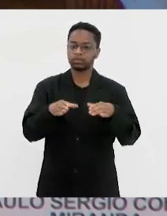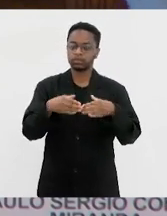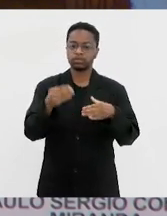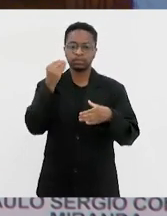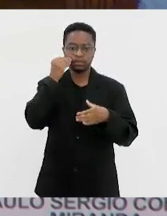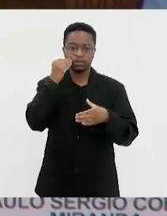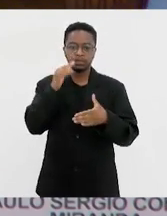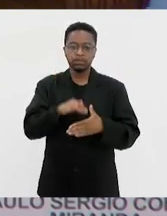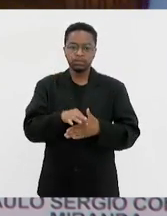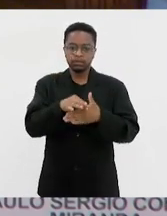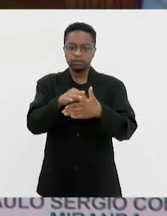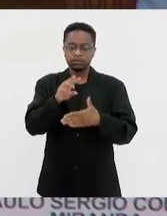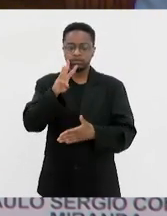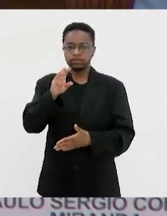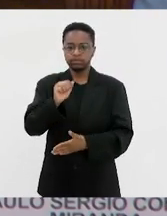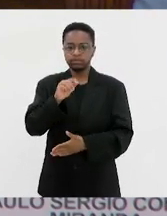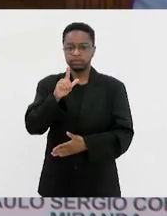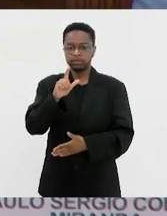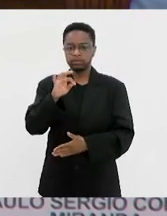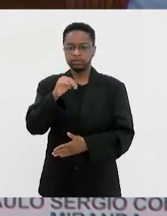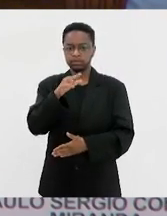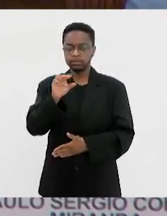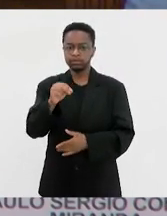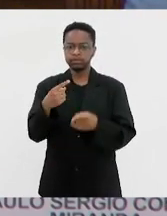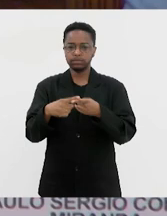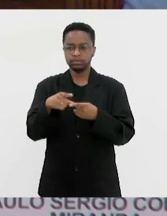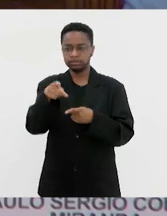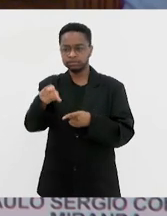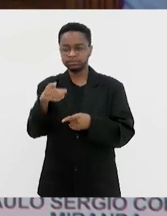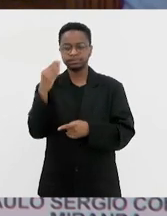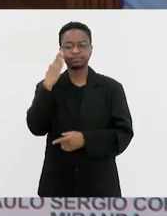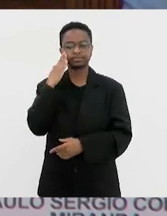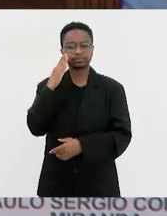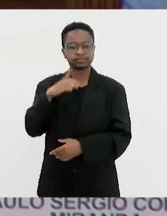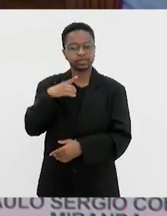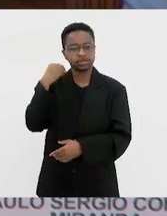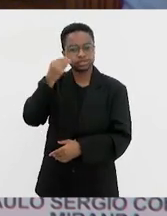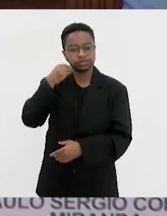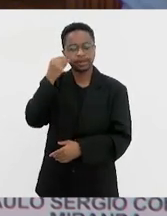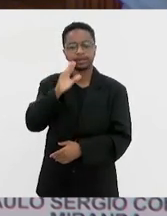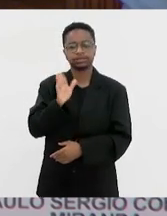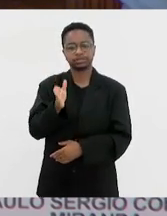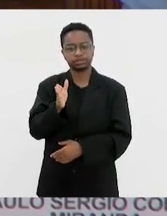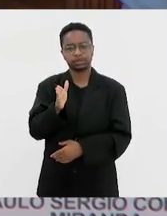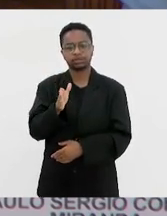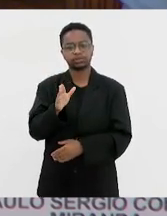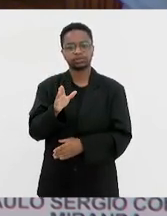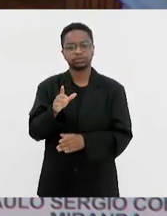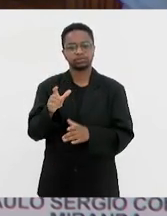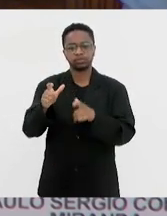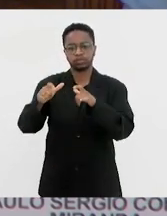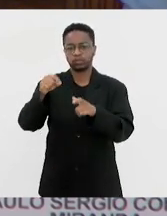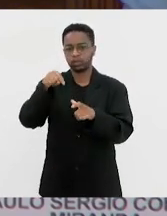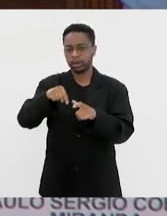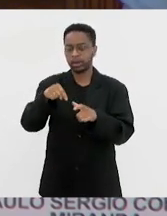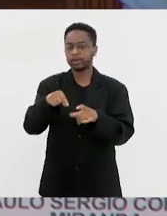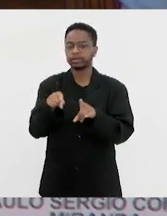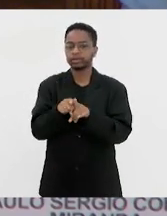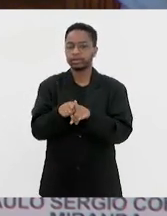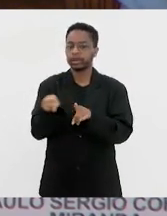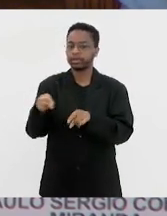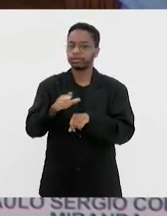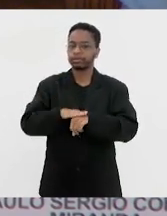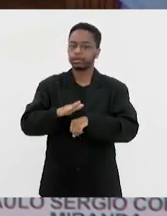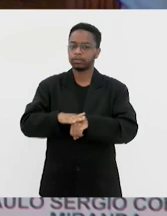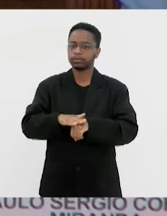Valtinho, porque afinal de contas ele faz o balanço da experiência da terra mesquitense, como ele determinou no primeiro